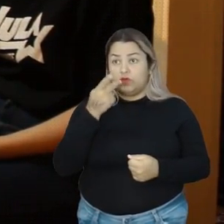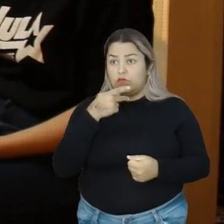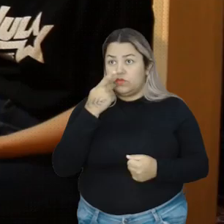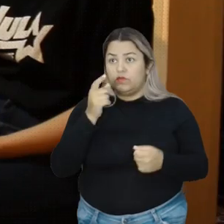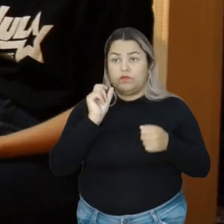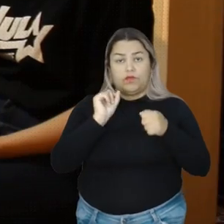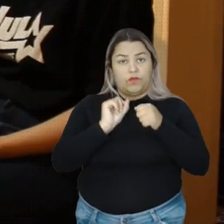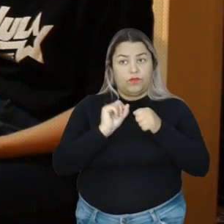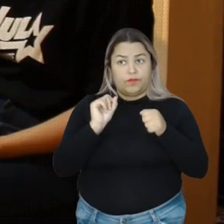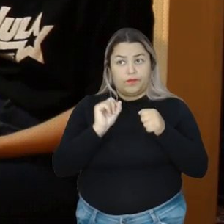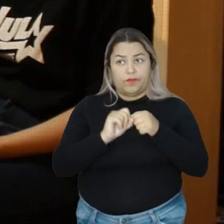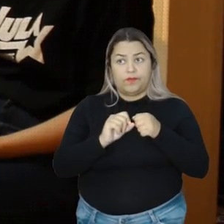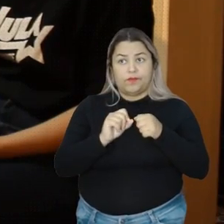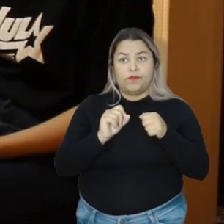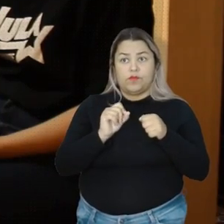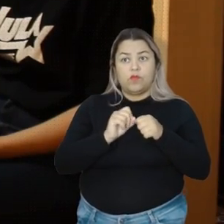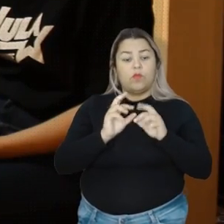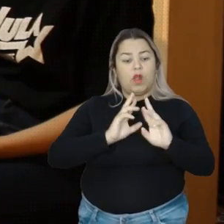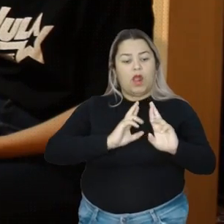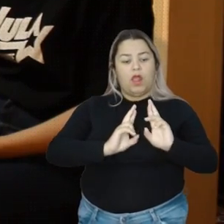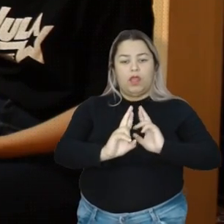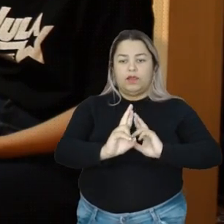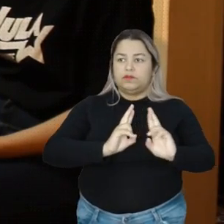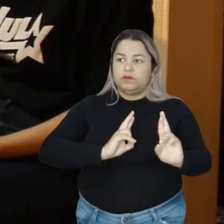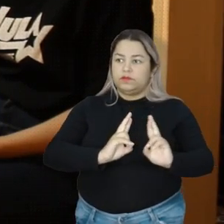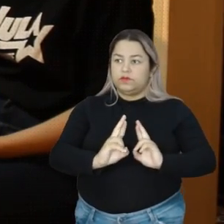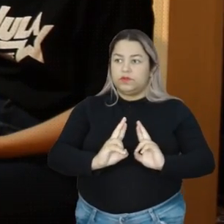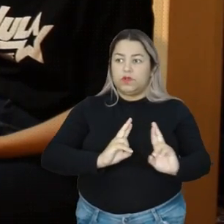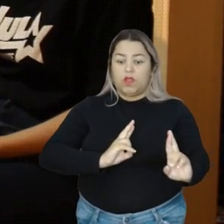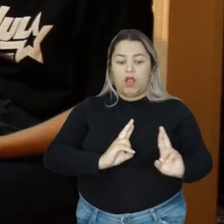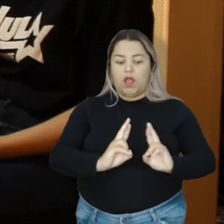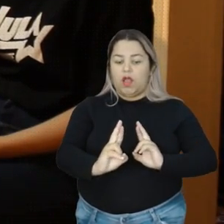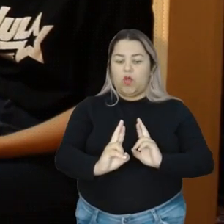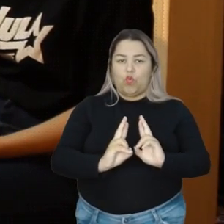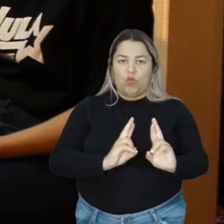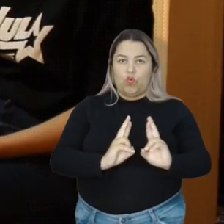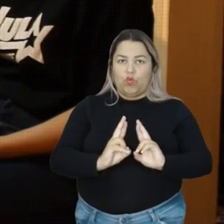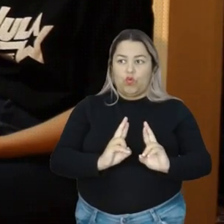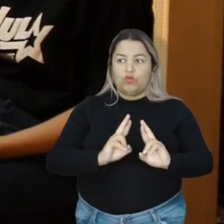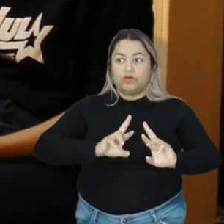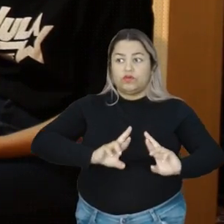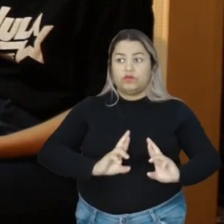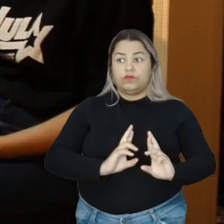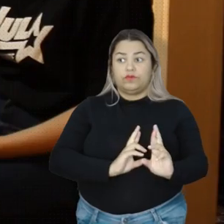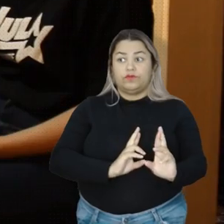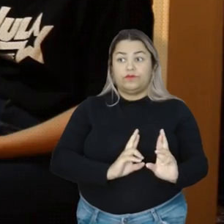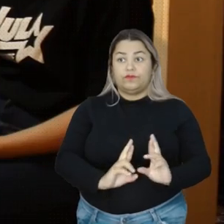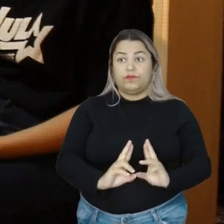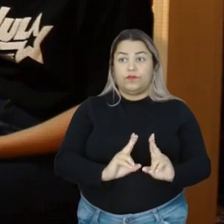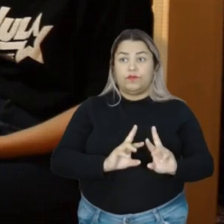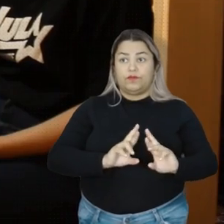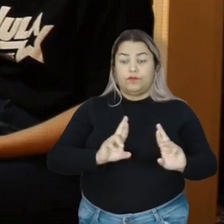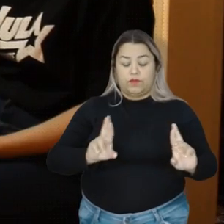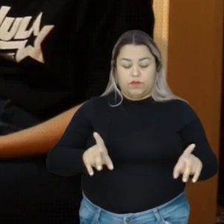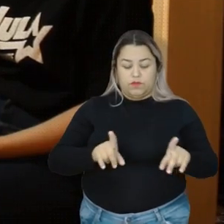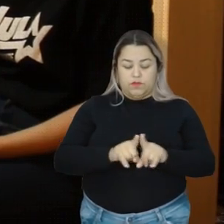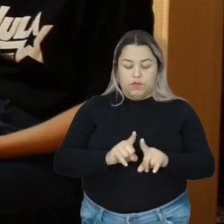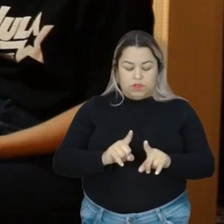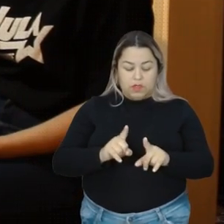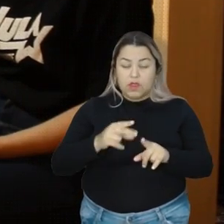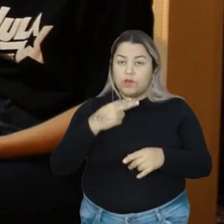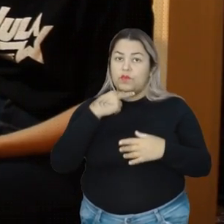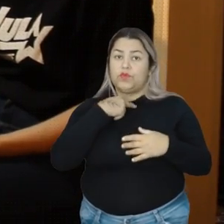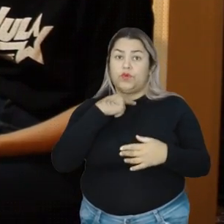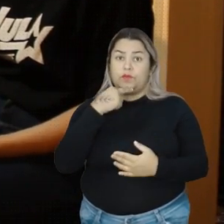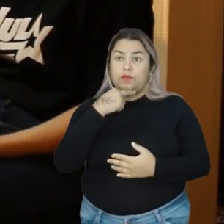constituindo uma relação entre diferentes categorias, o que era expressamente proibido pela ditadura.